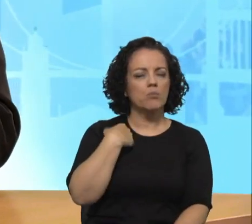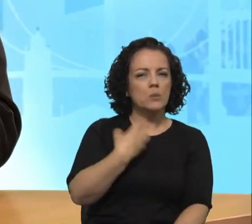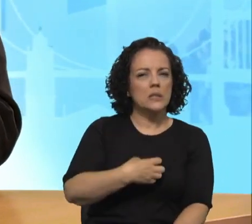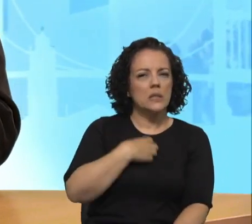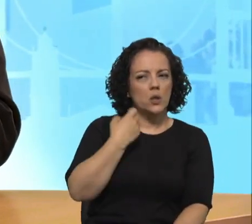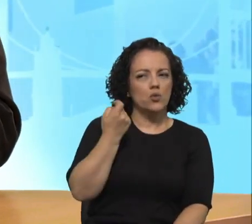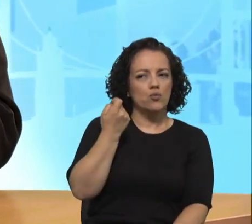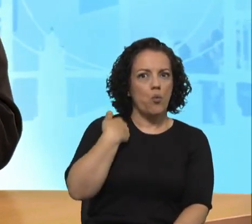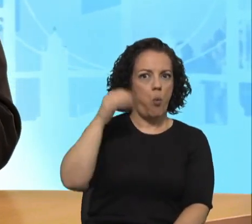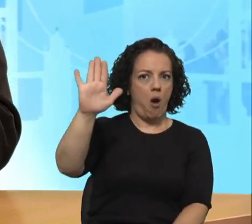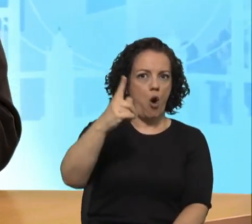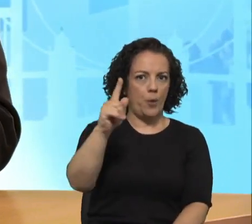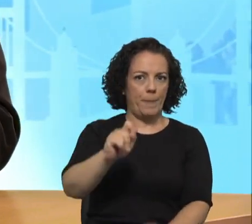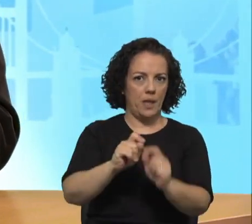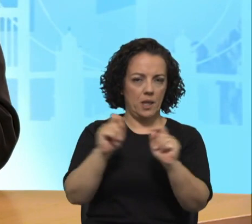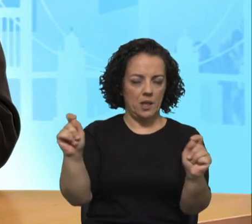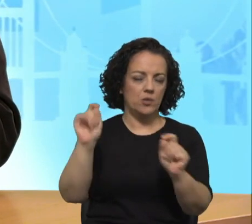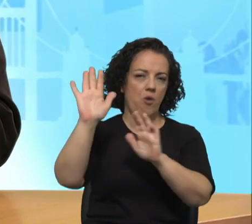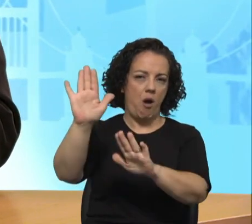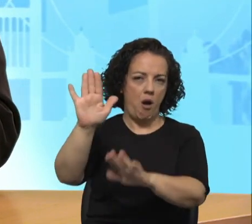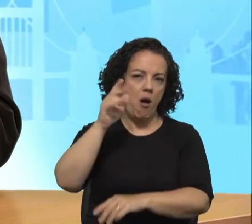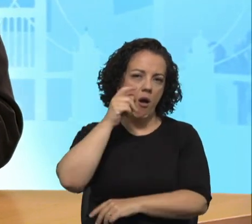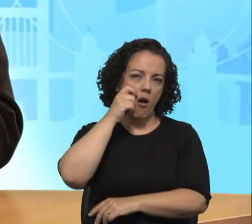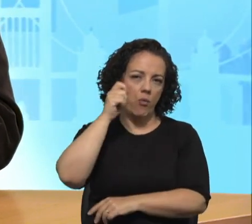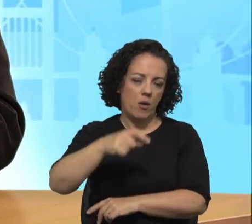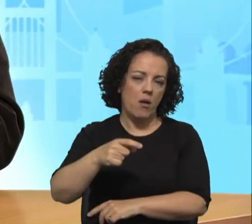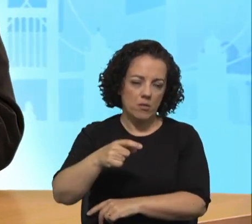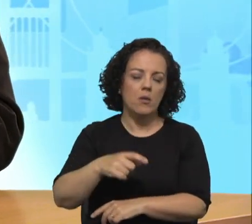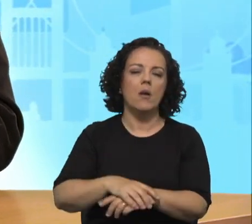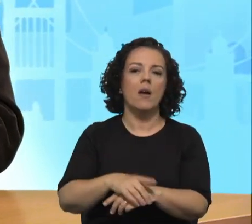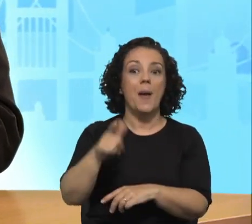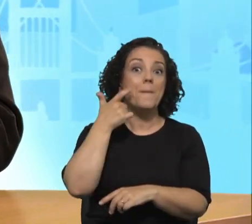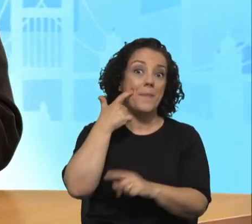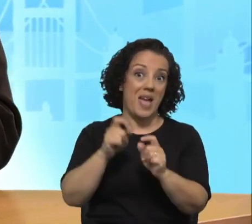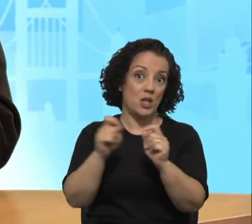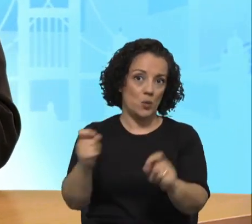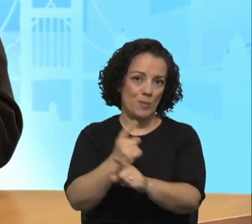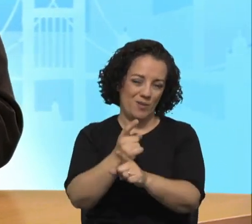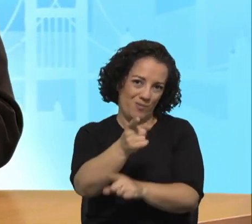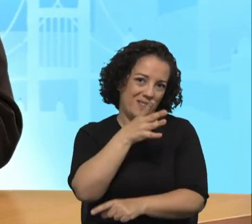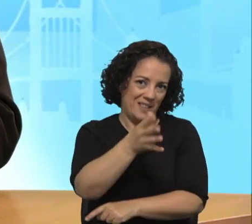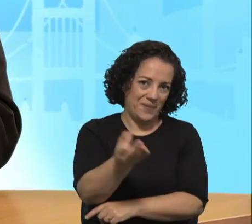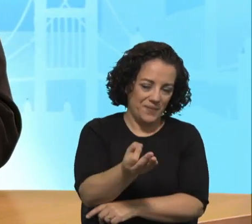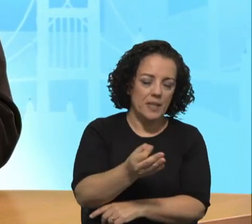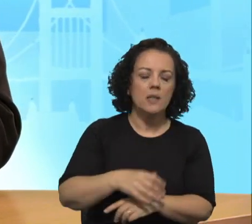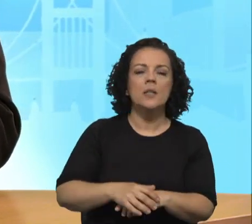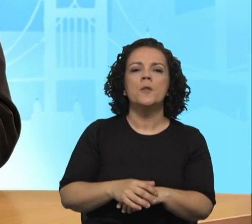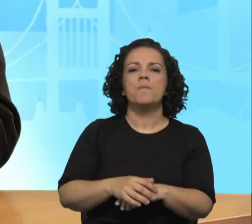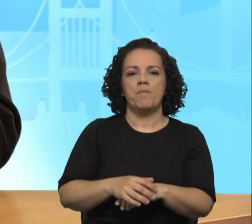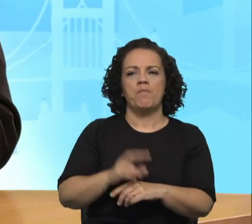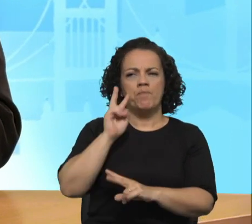Estive cerca de um mês novamente na Ucrânia, no período de Páscoa também, como referiste, e